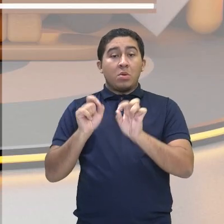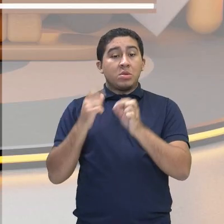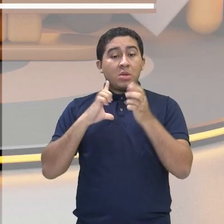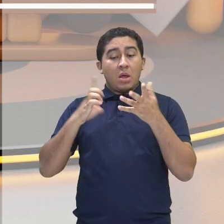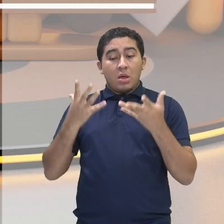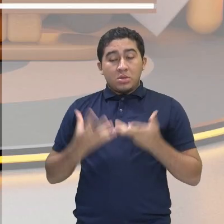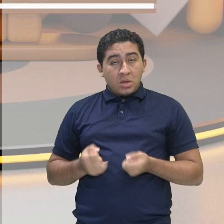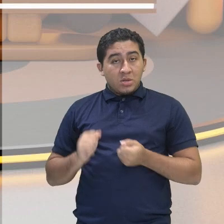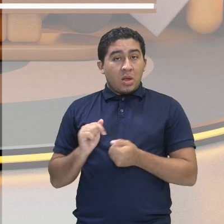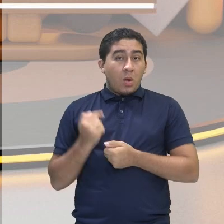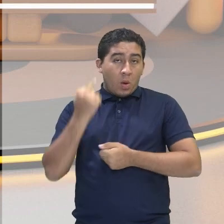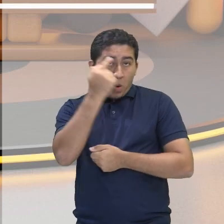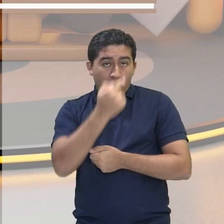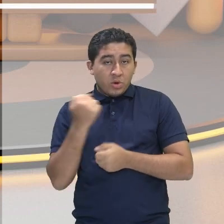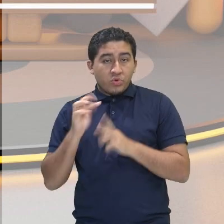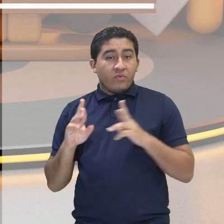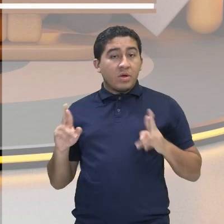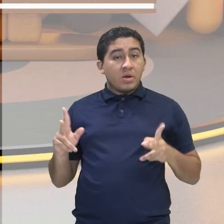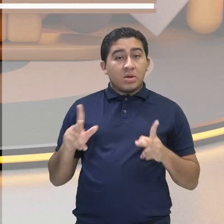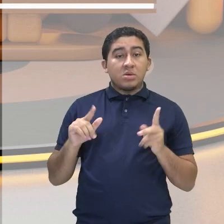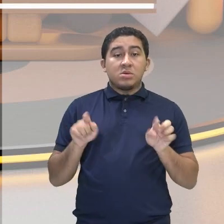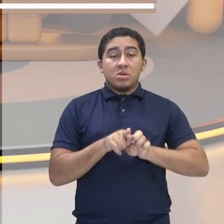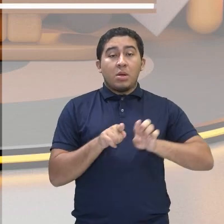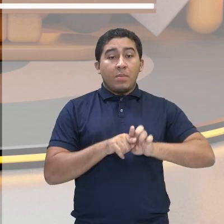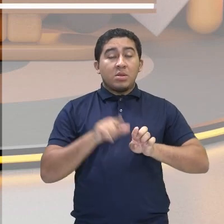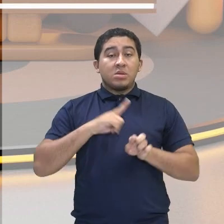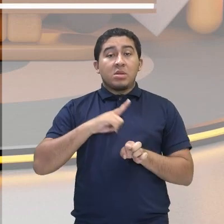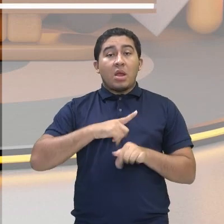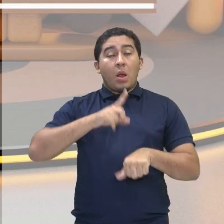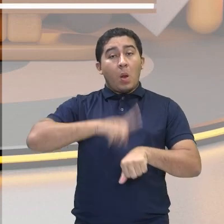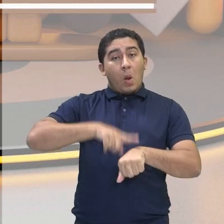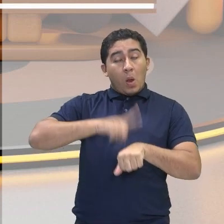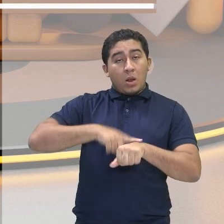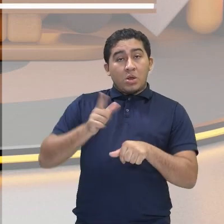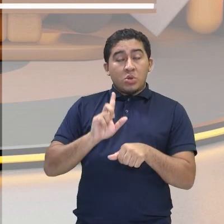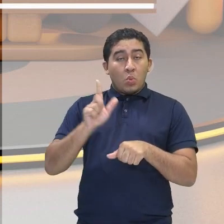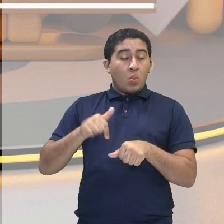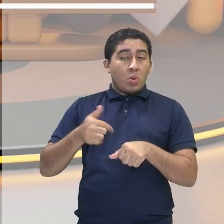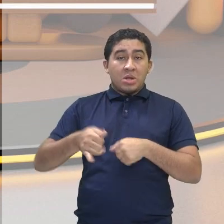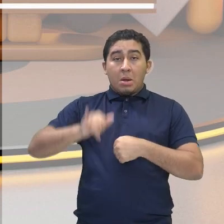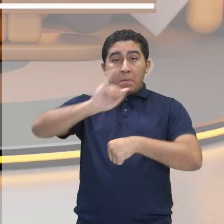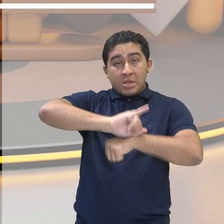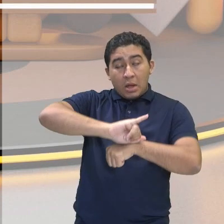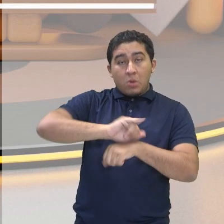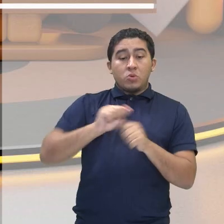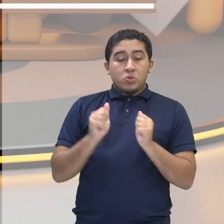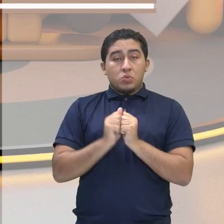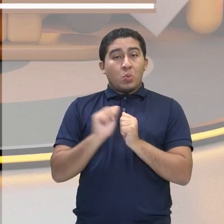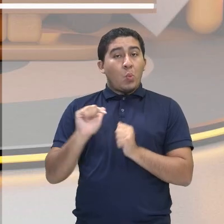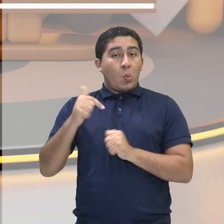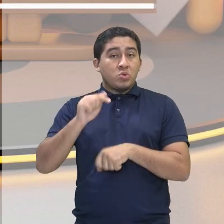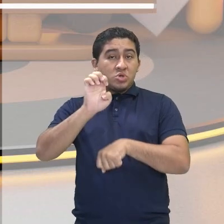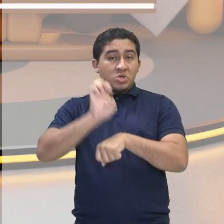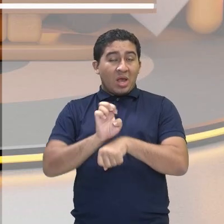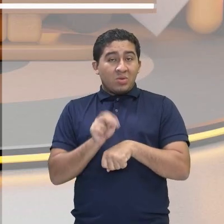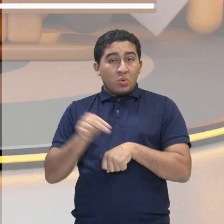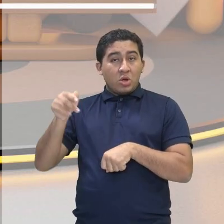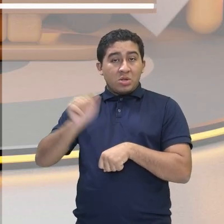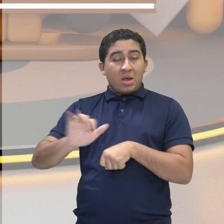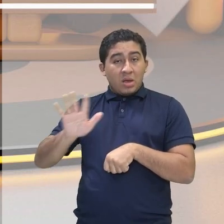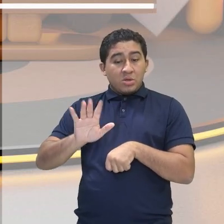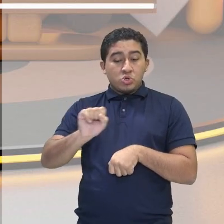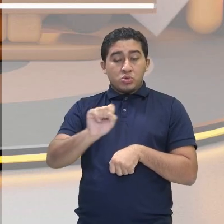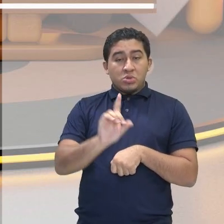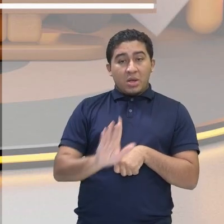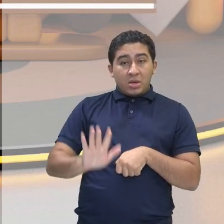aquele fuso. Aí nós temos ali o horário de Brasília, juntamente com outros estados do Nordeste, Sudeste e Sul.